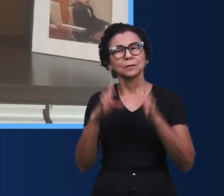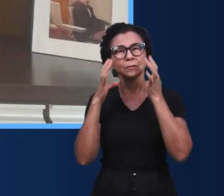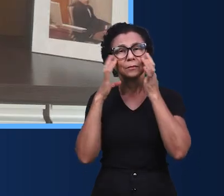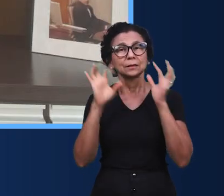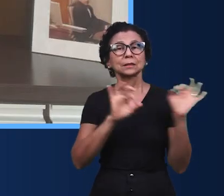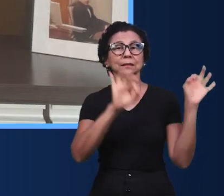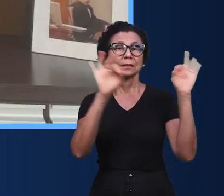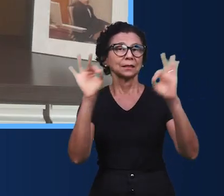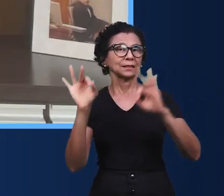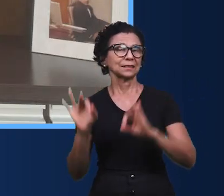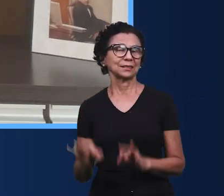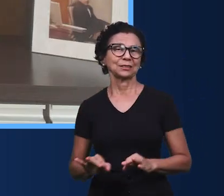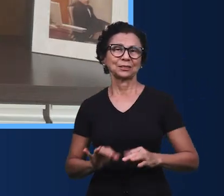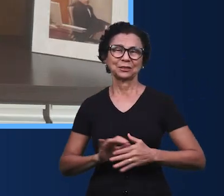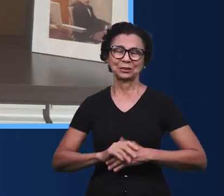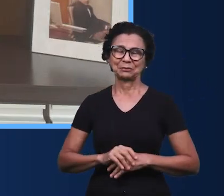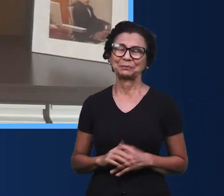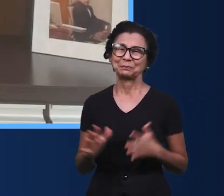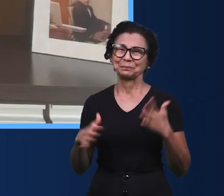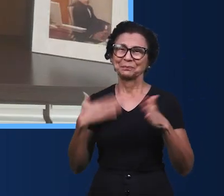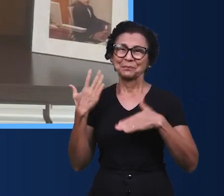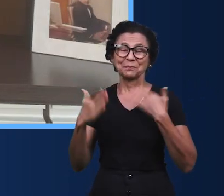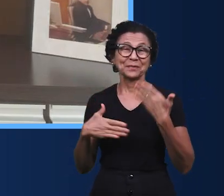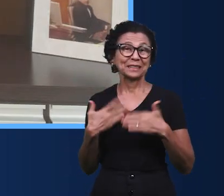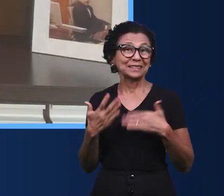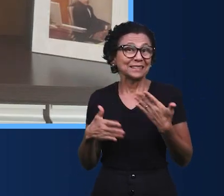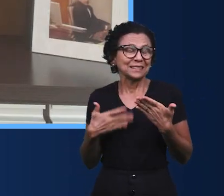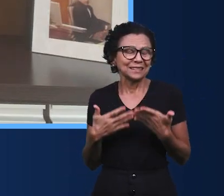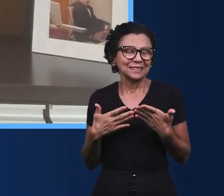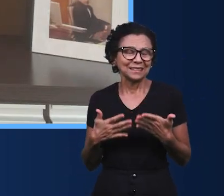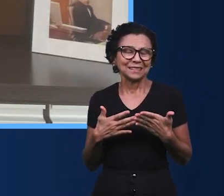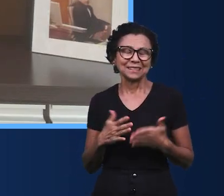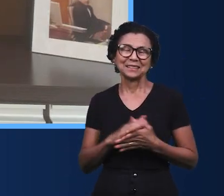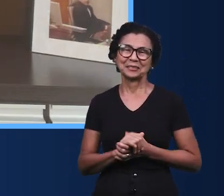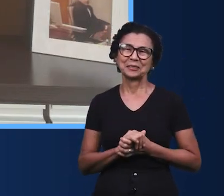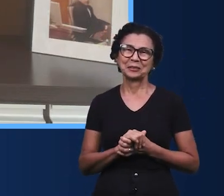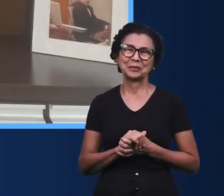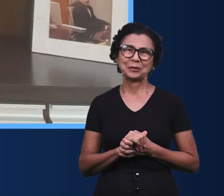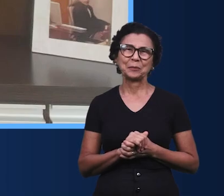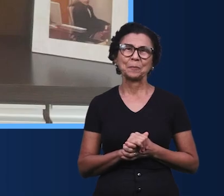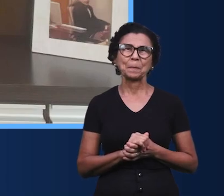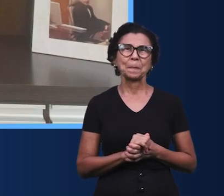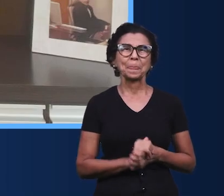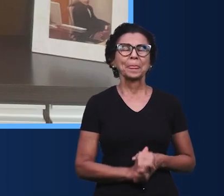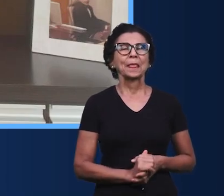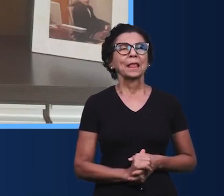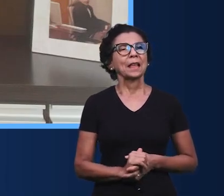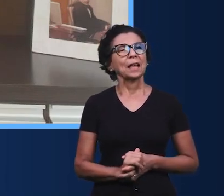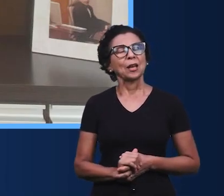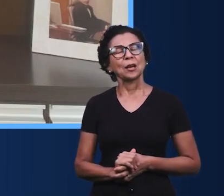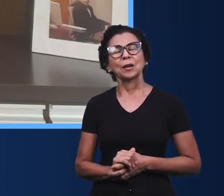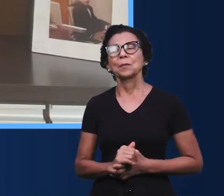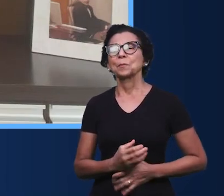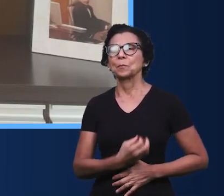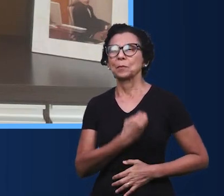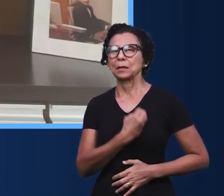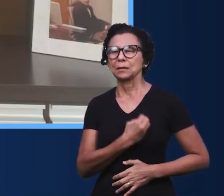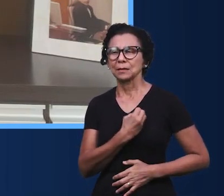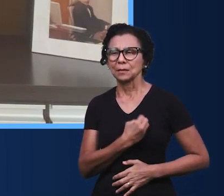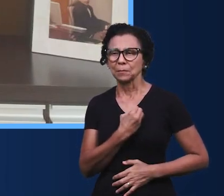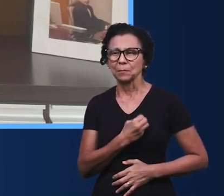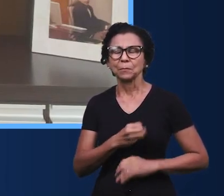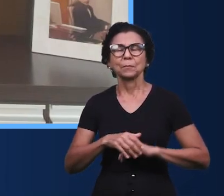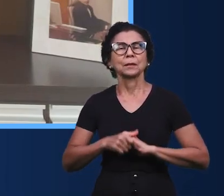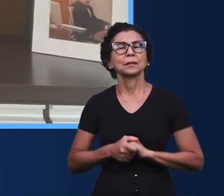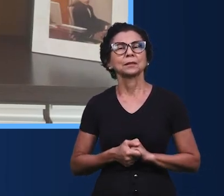assiste. E é sempre uma alegria muito grande estarmos aqui participando e contribuindo